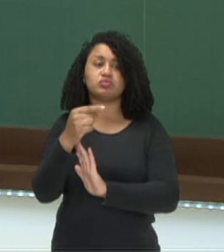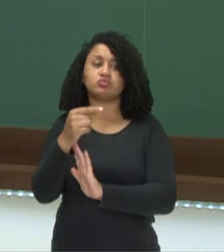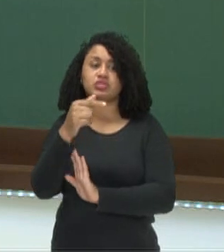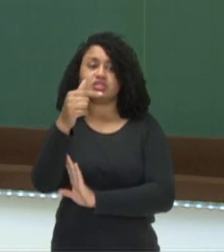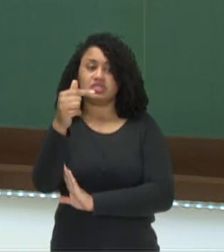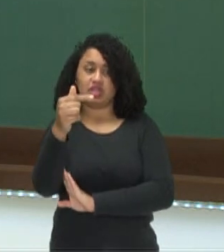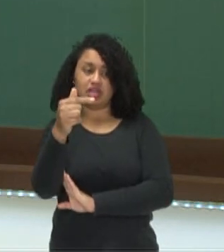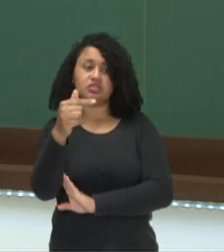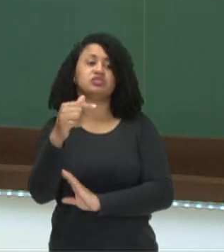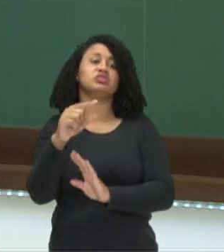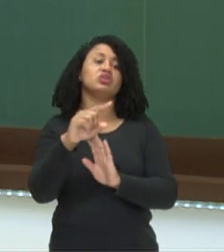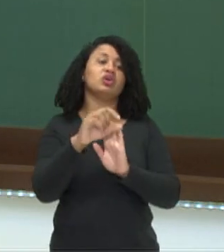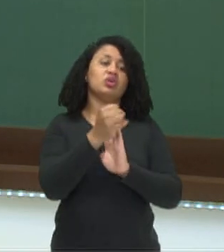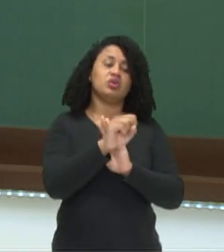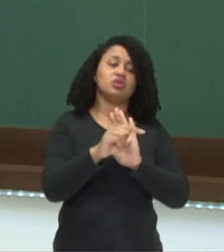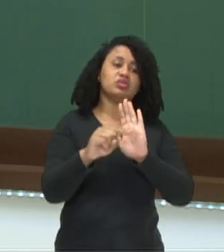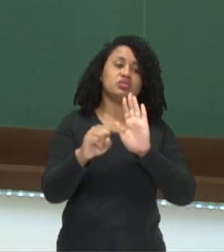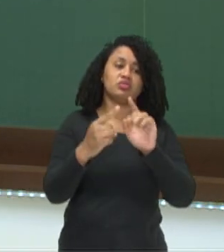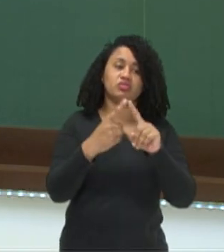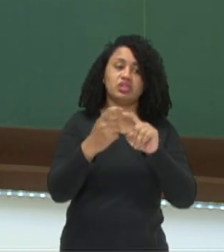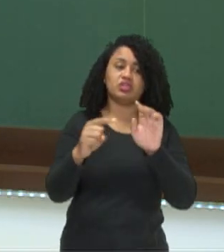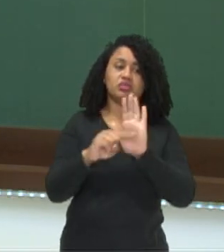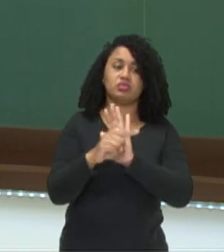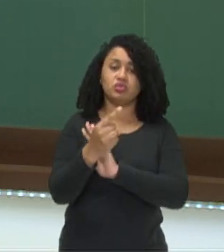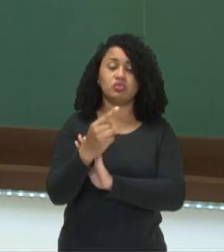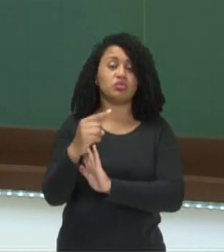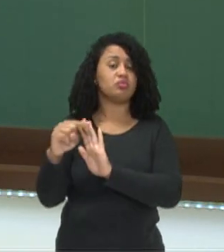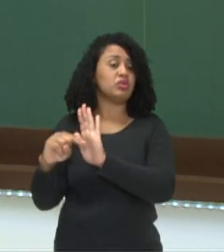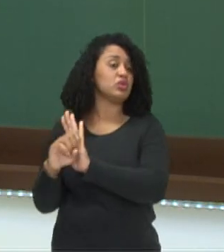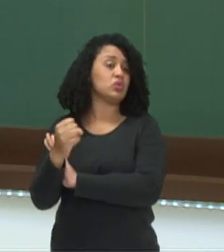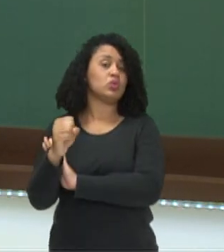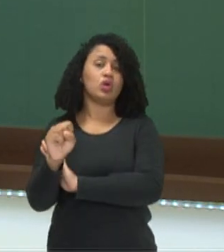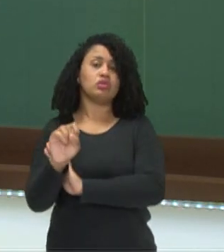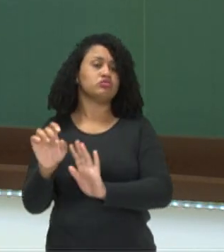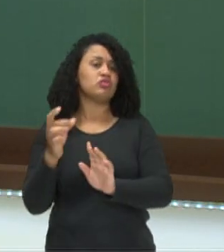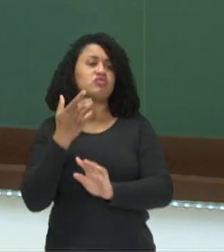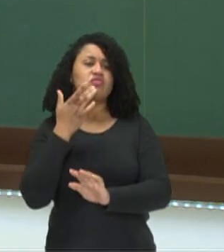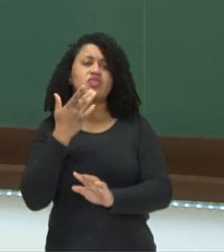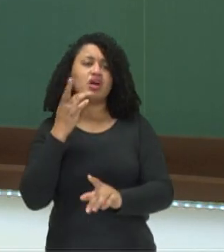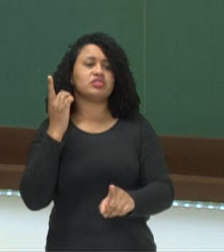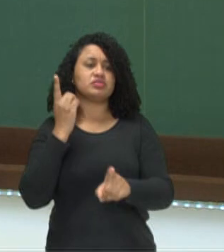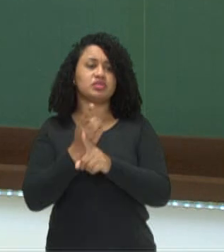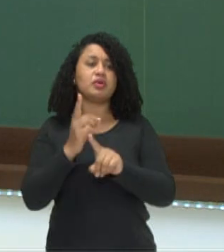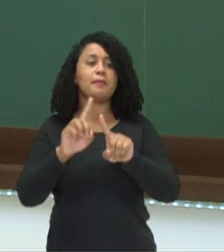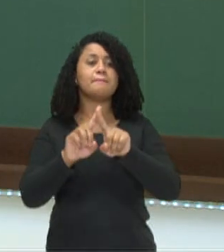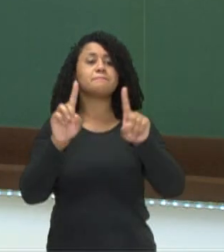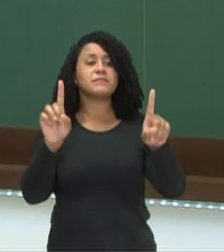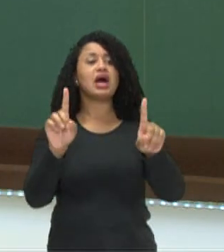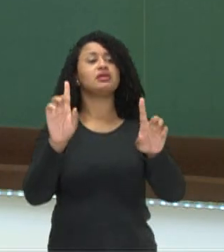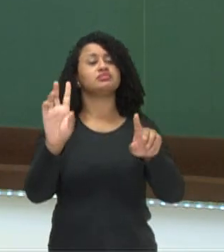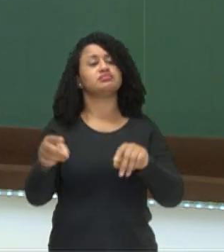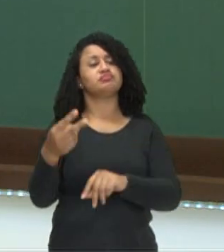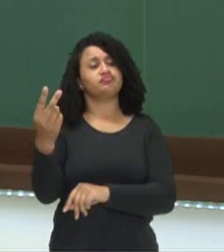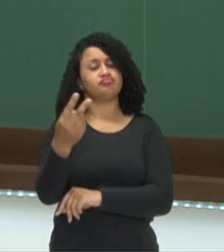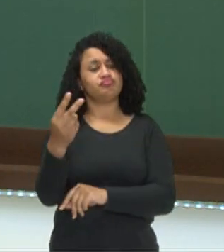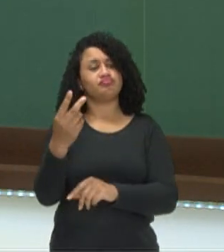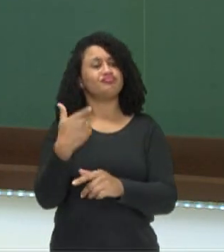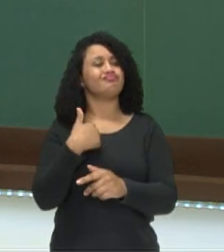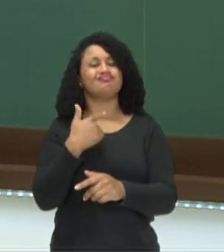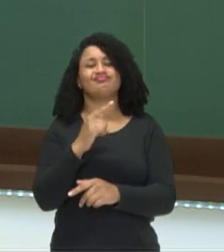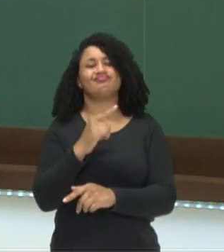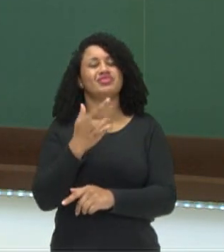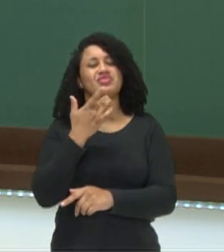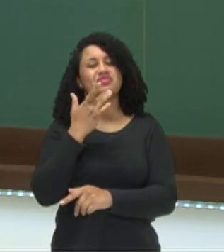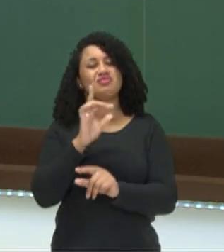8 vezes menos 1, menos 8. Tipo assim, molezinha de encontrar. Mas no caso da segunda não é